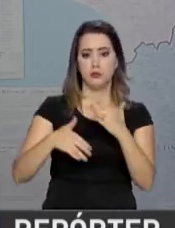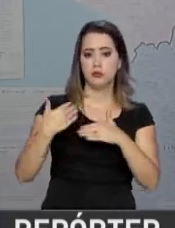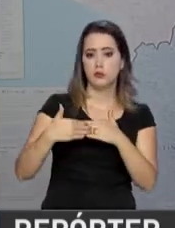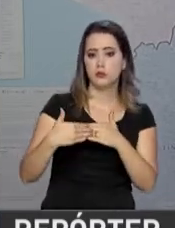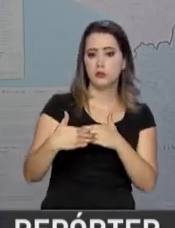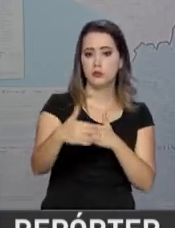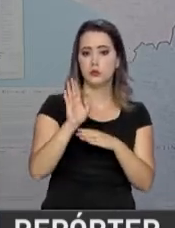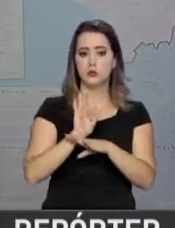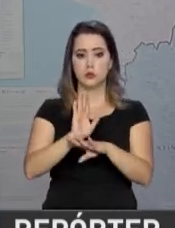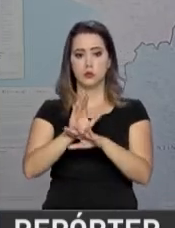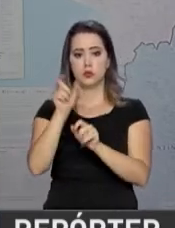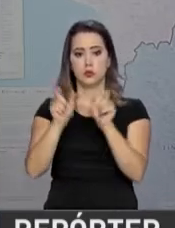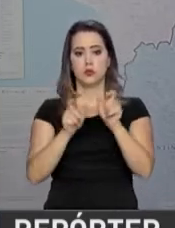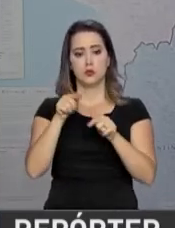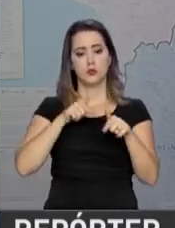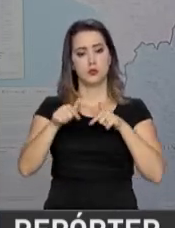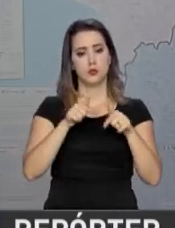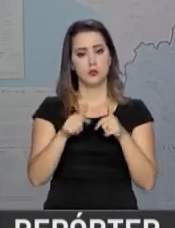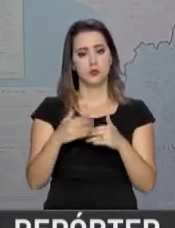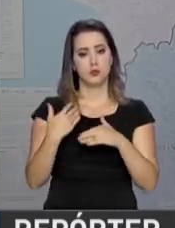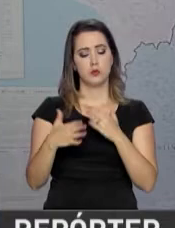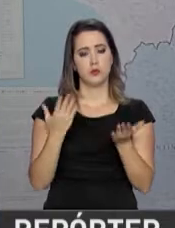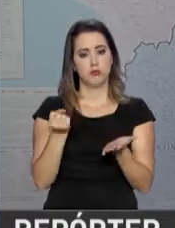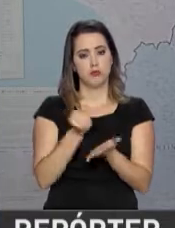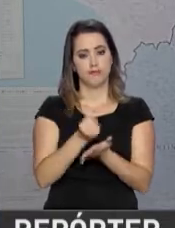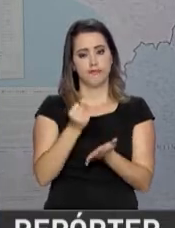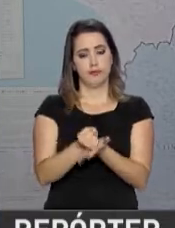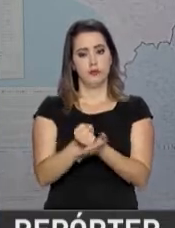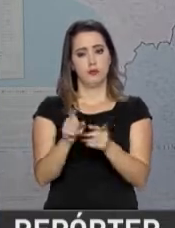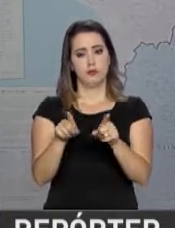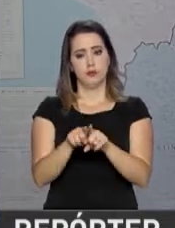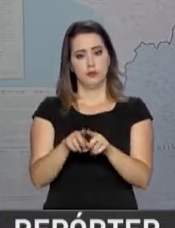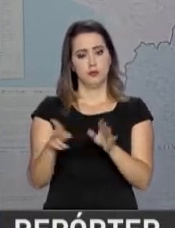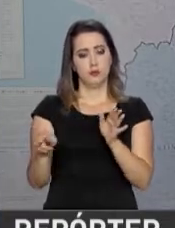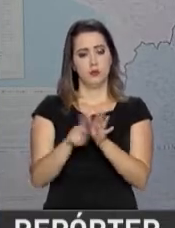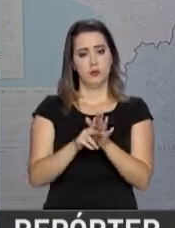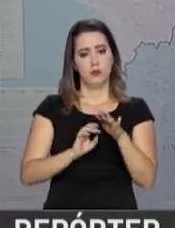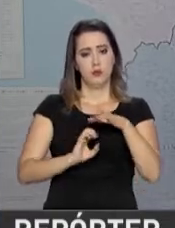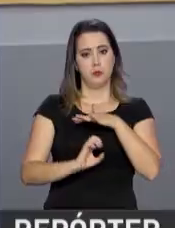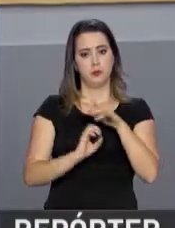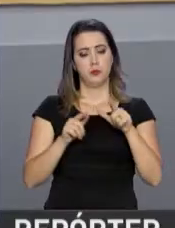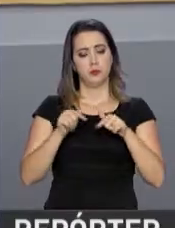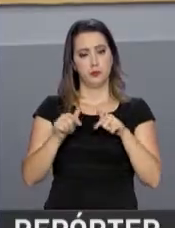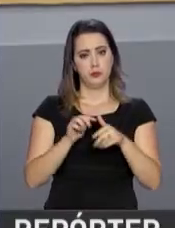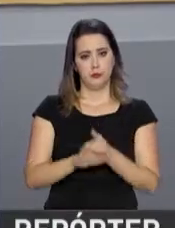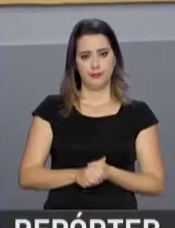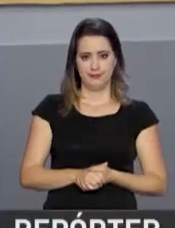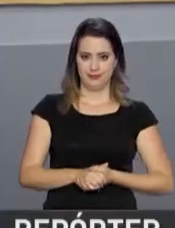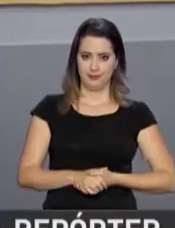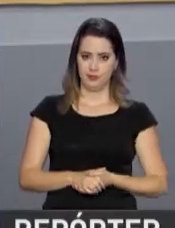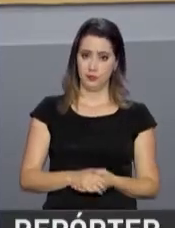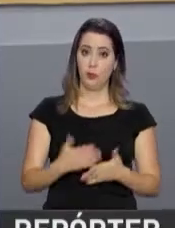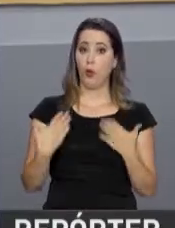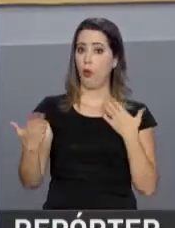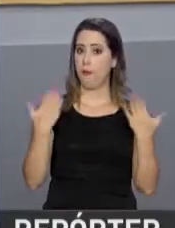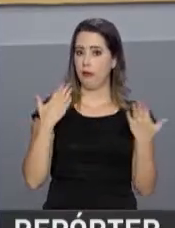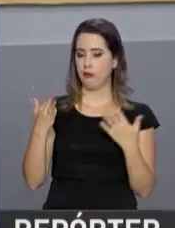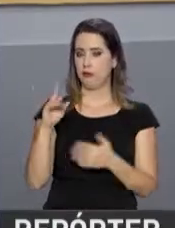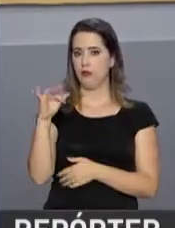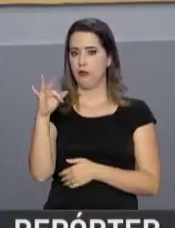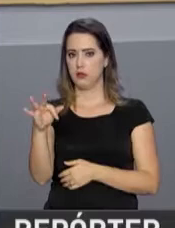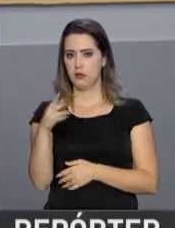poder ajudar o trabalhador a se credenciar para a sua vaga de trabalho o último balanço da receita